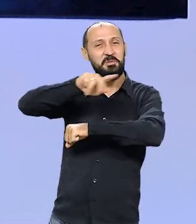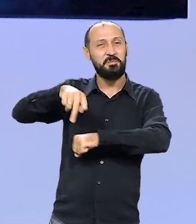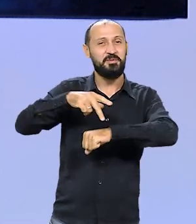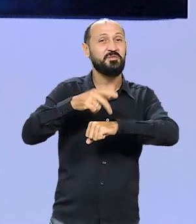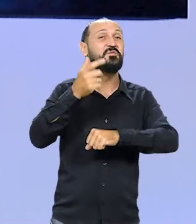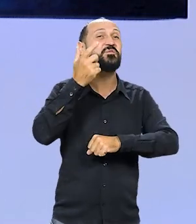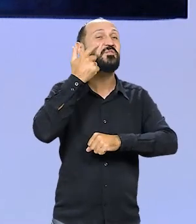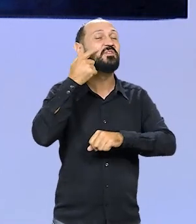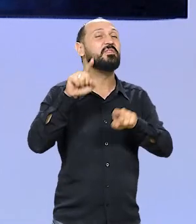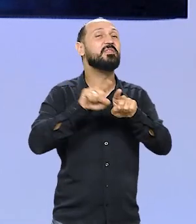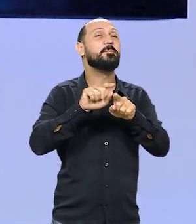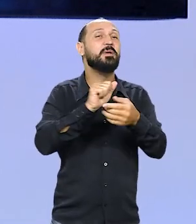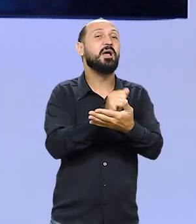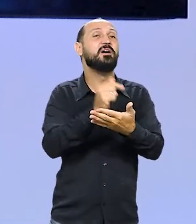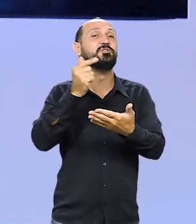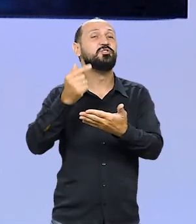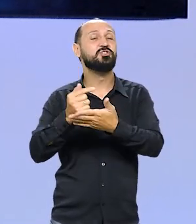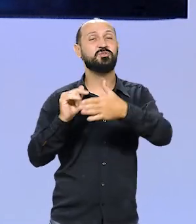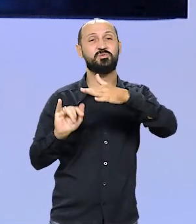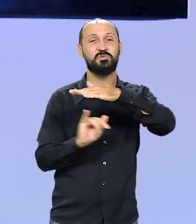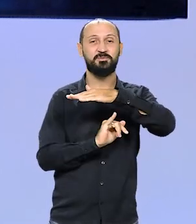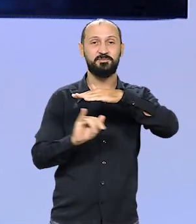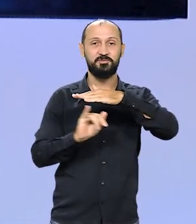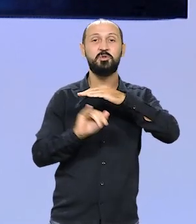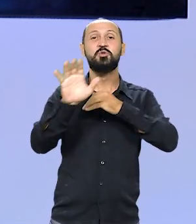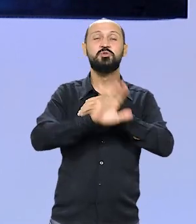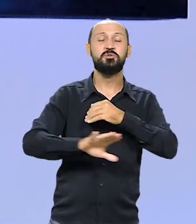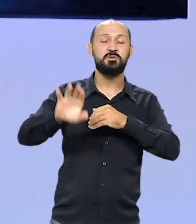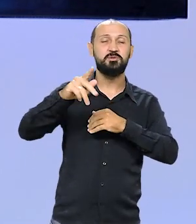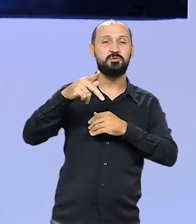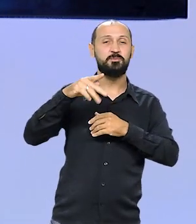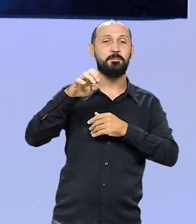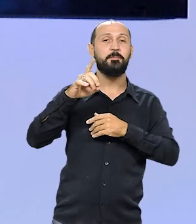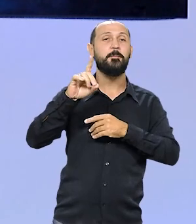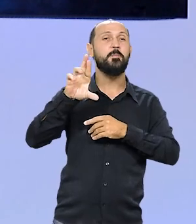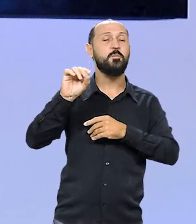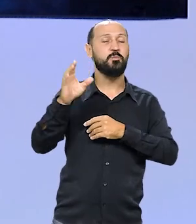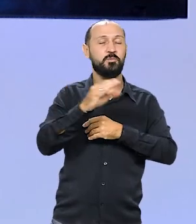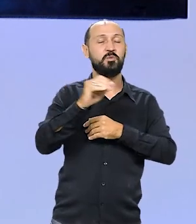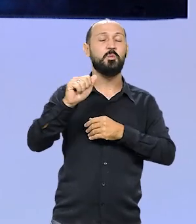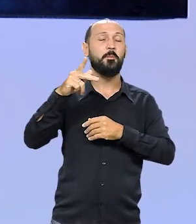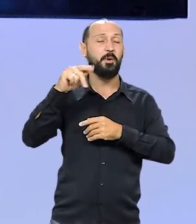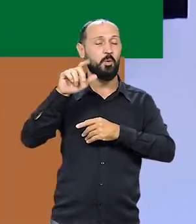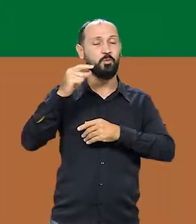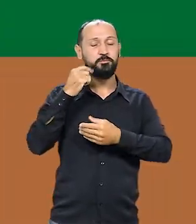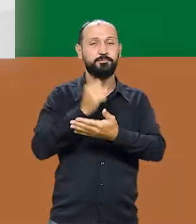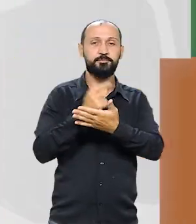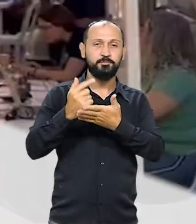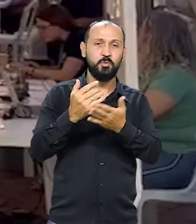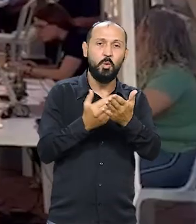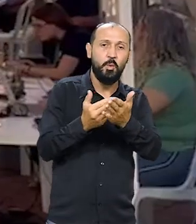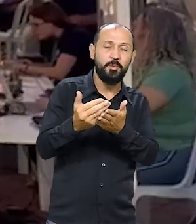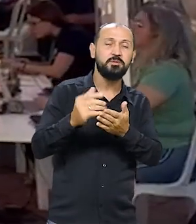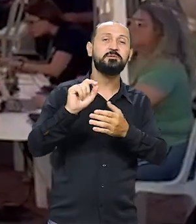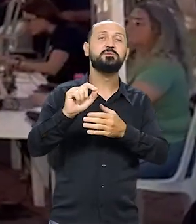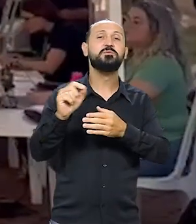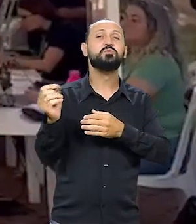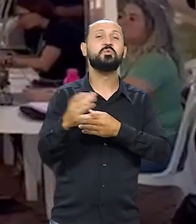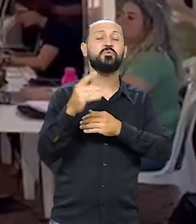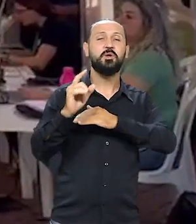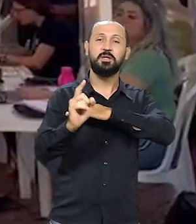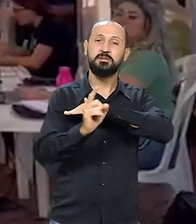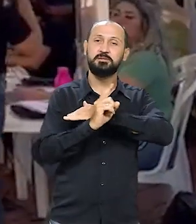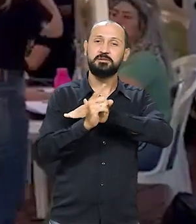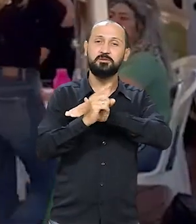país. Vamos conferir também as agendas institucionais do Defensor-Geral Pedro Paulo Gasparini. Confira. Estamos iniciando mais